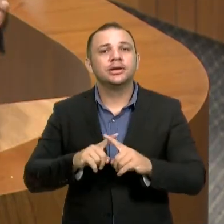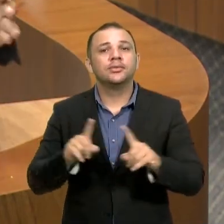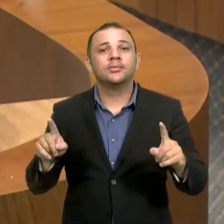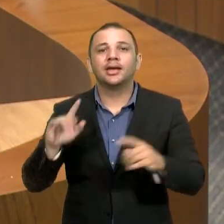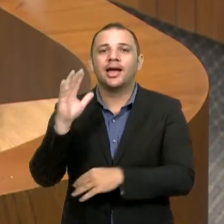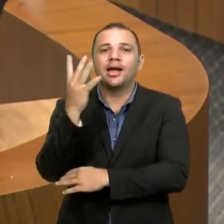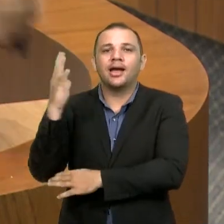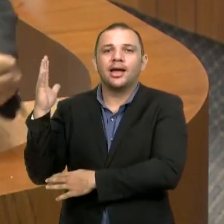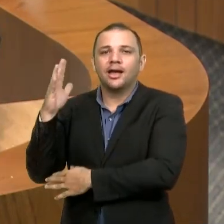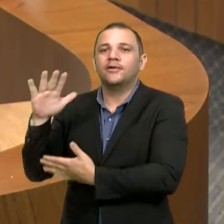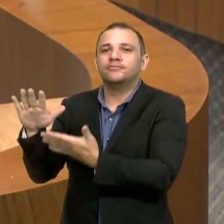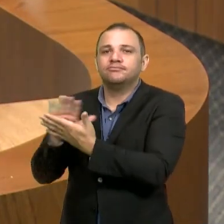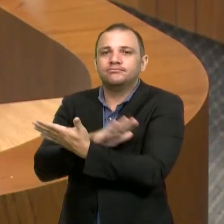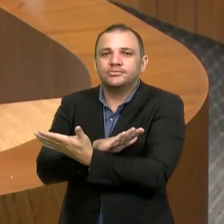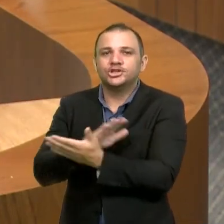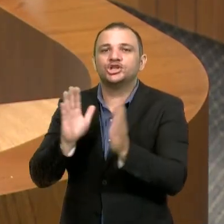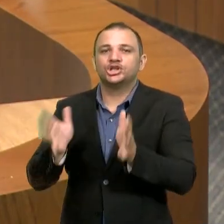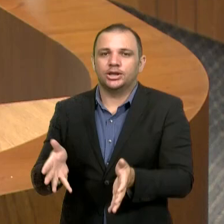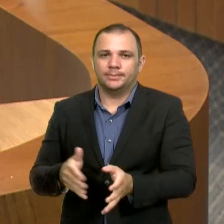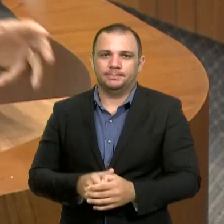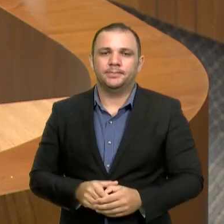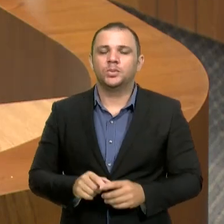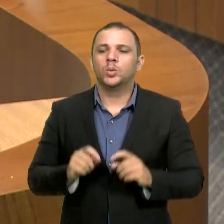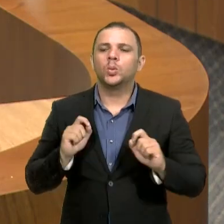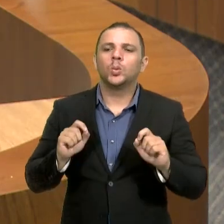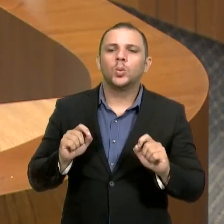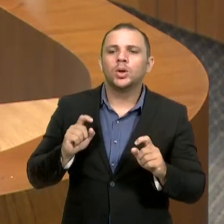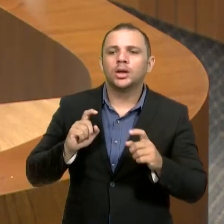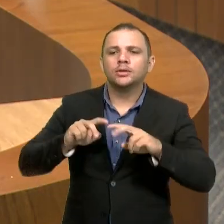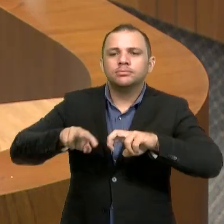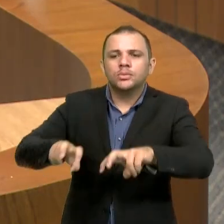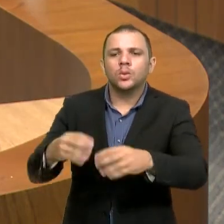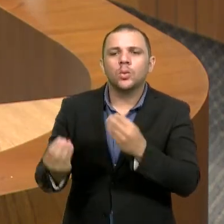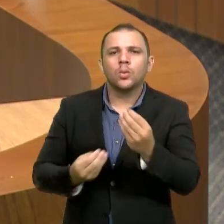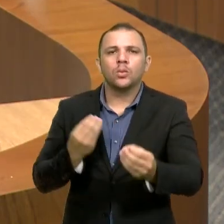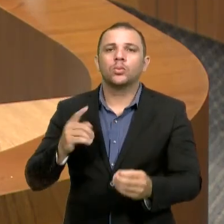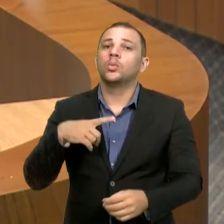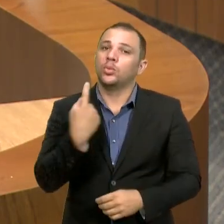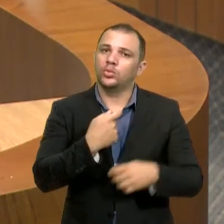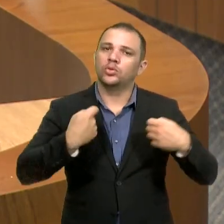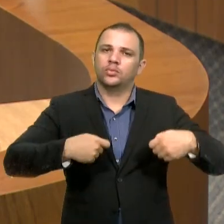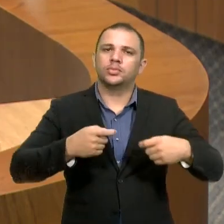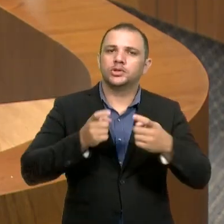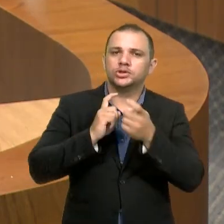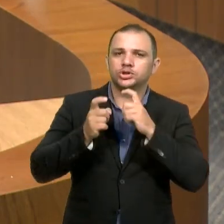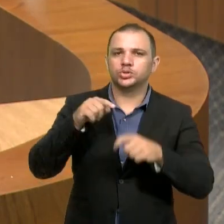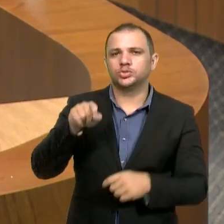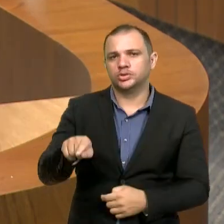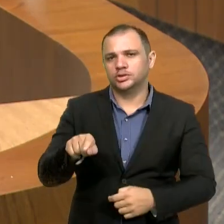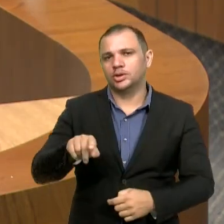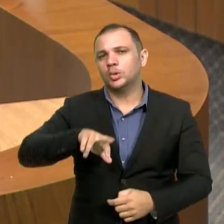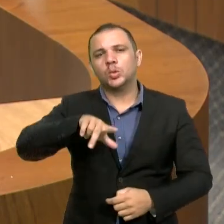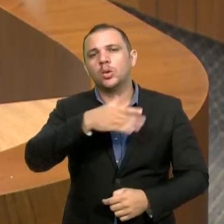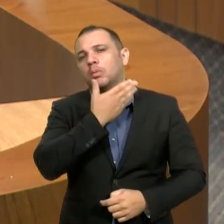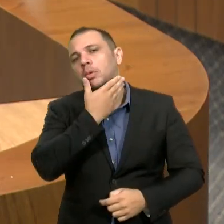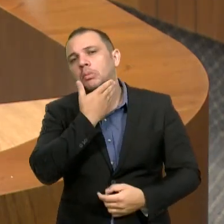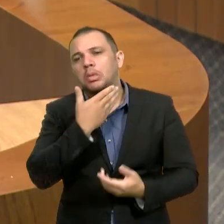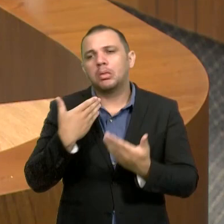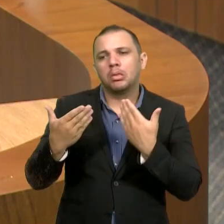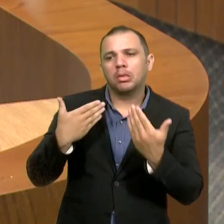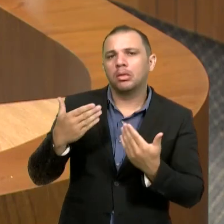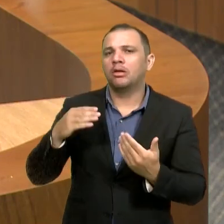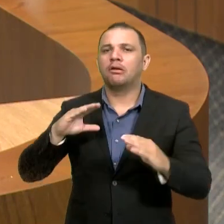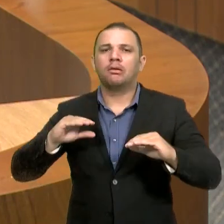claro, honesto, responsável, né, sem discurso fácil, preocupado com todos os atores e, acima de tudo, preocupado